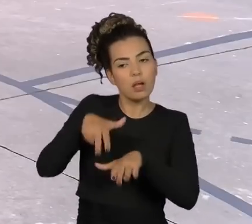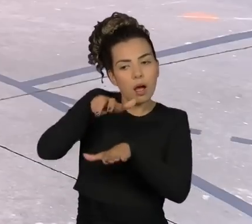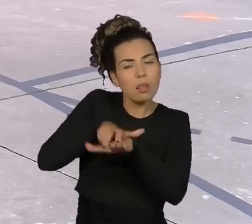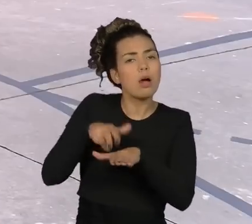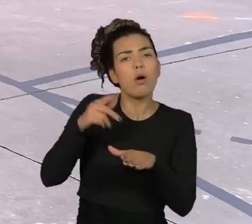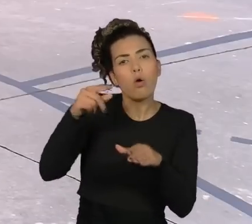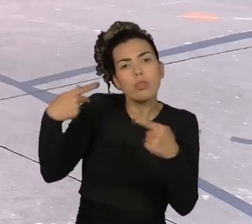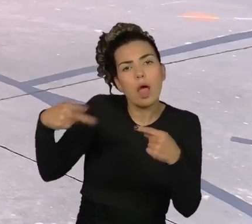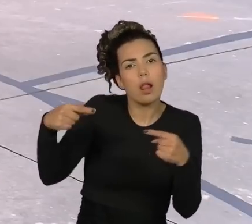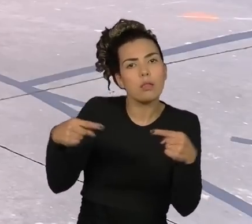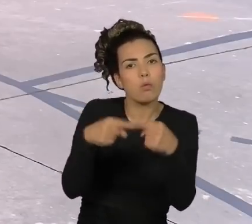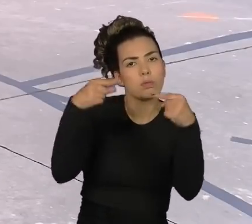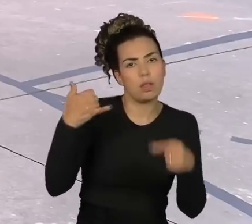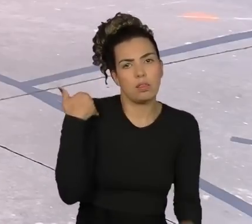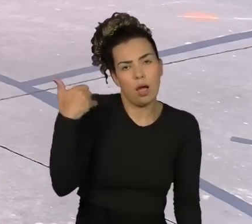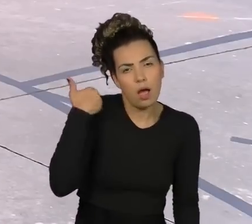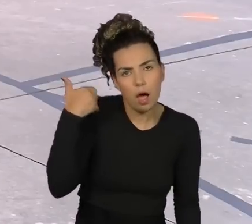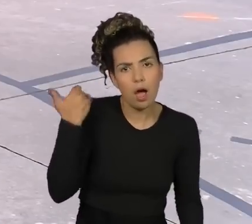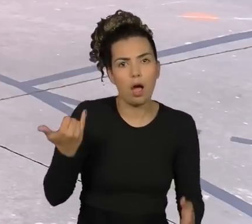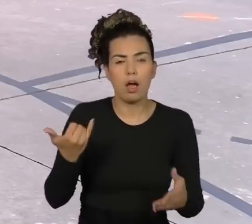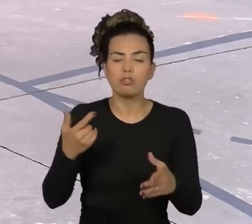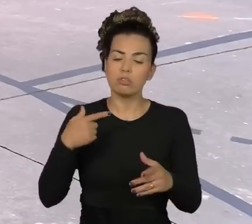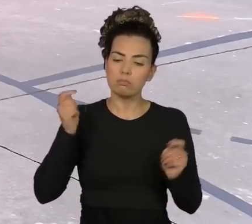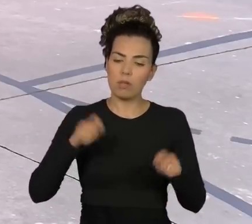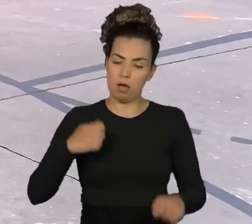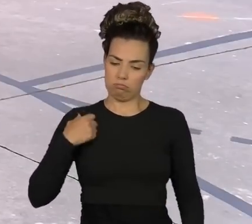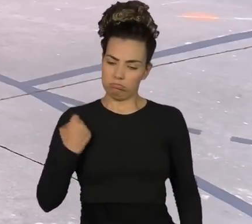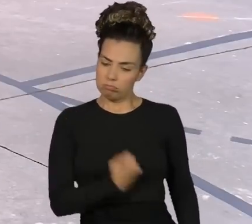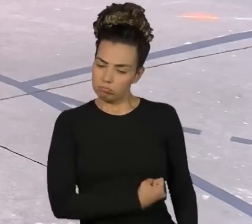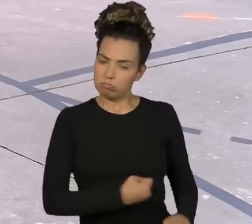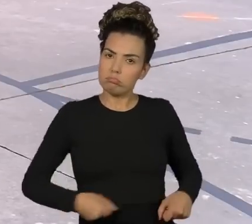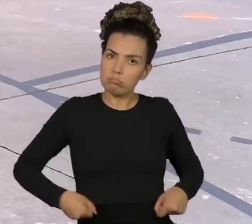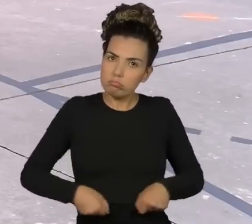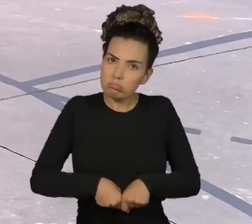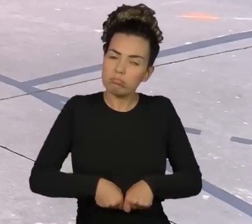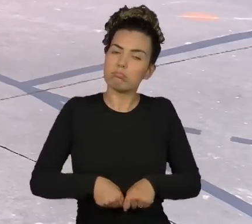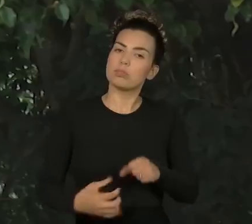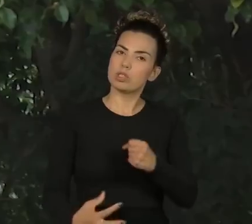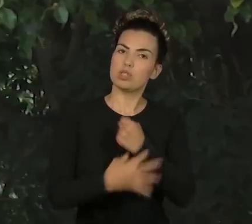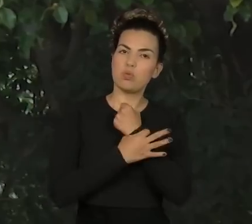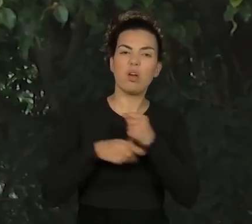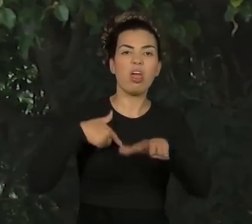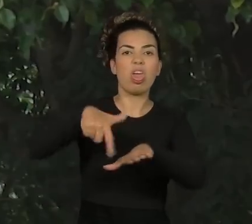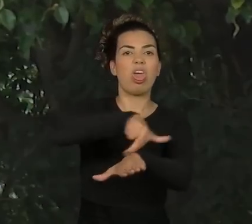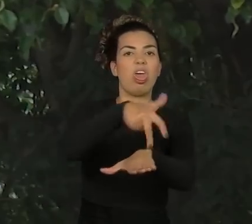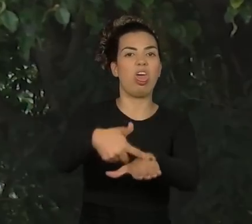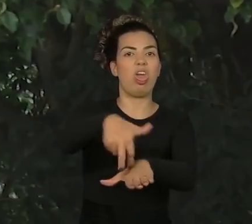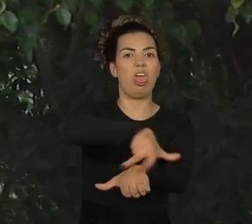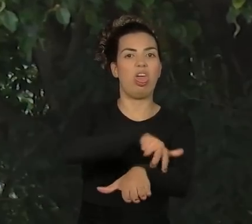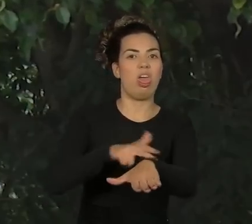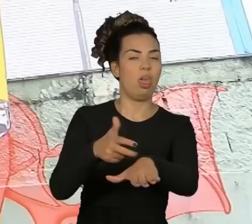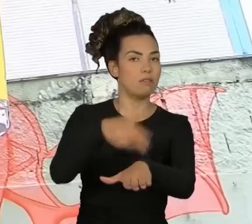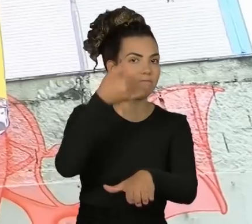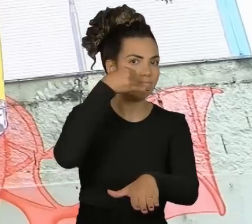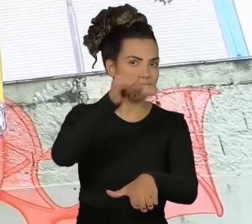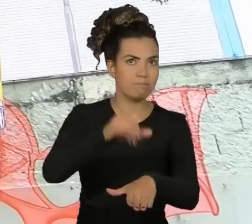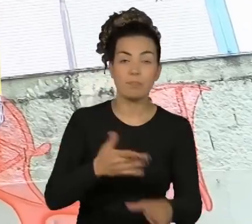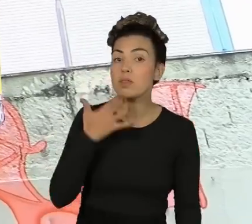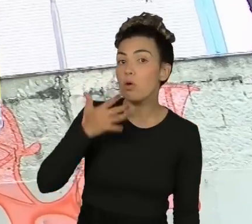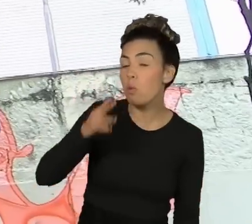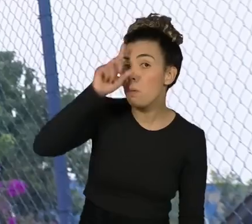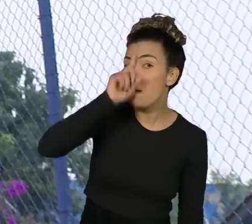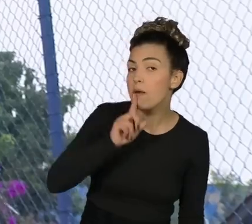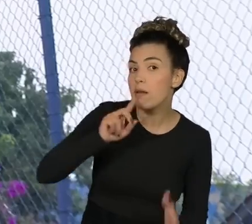com a idade dela e ela fica muito segura dentro do carro e nunca solta no veículo. A cor amarela simboliza atenção